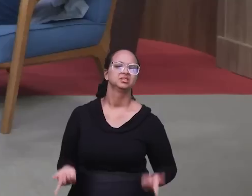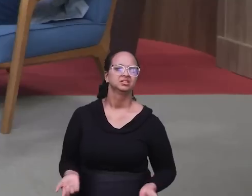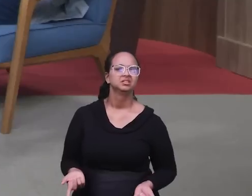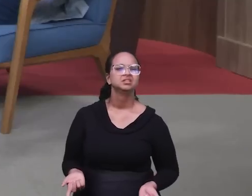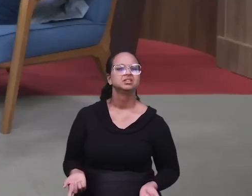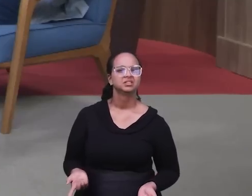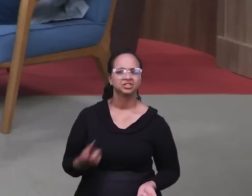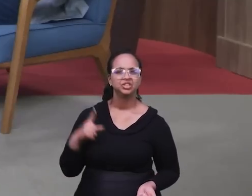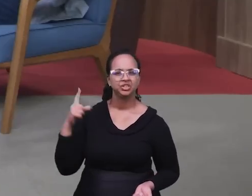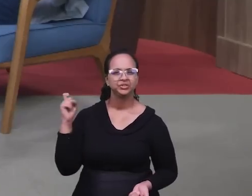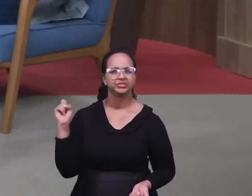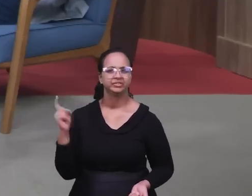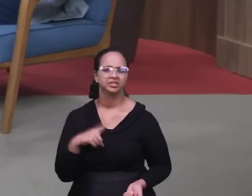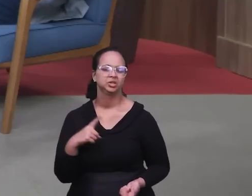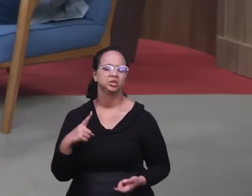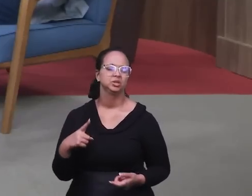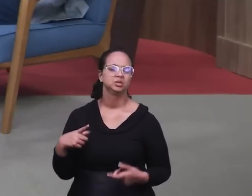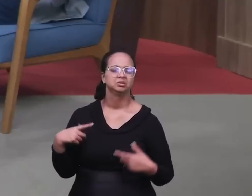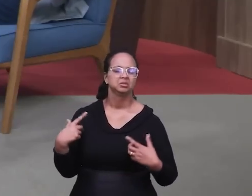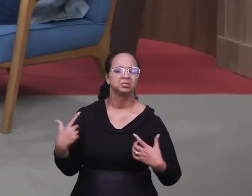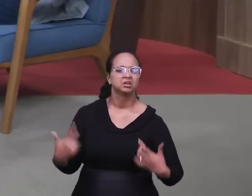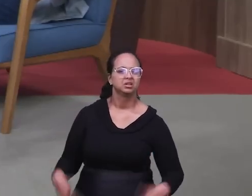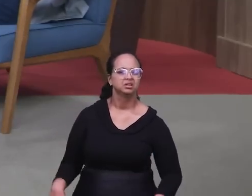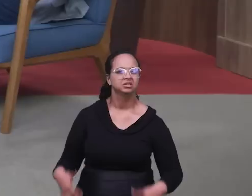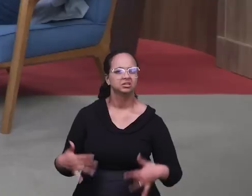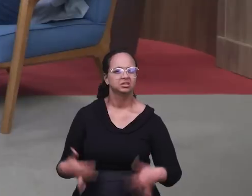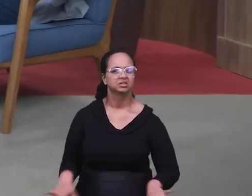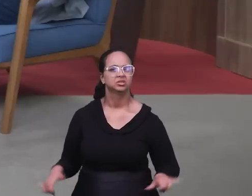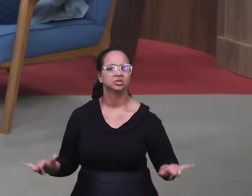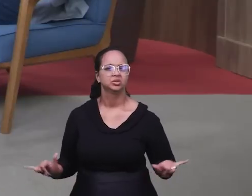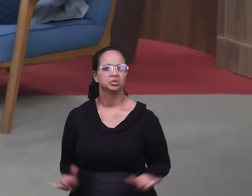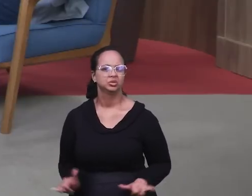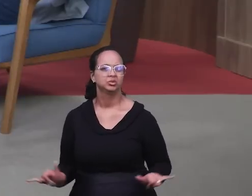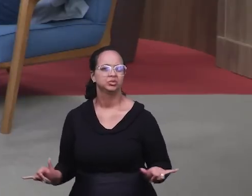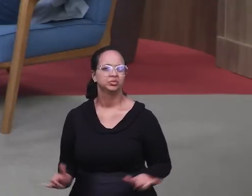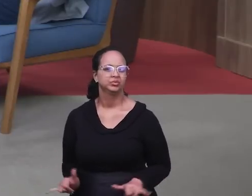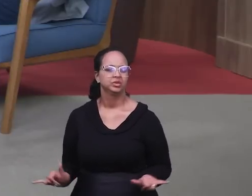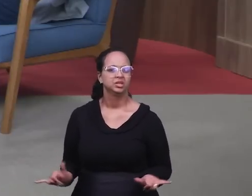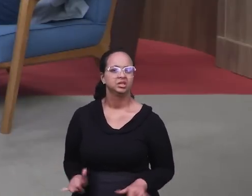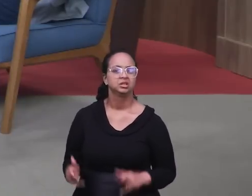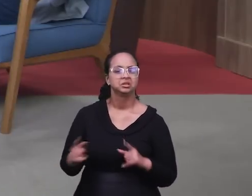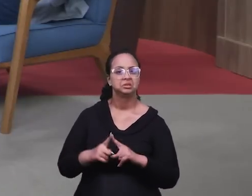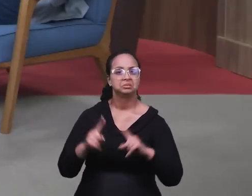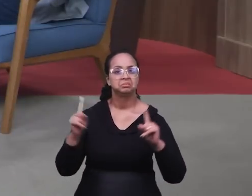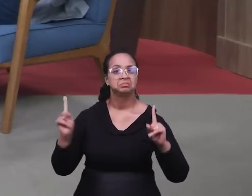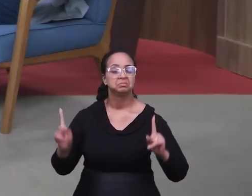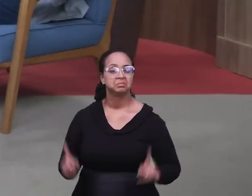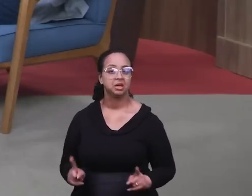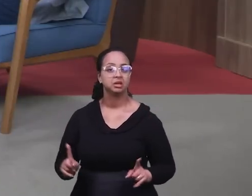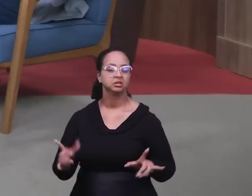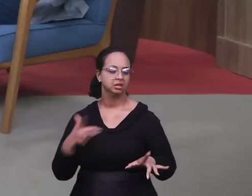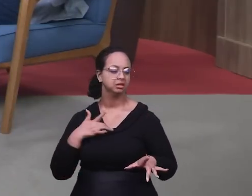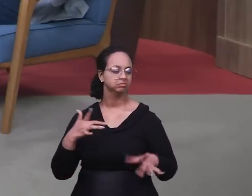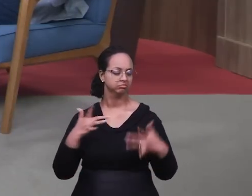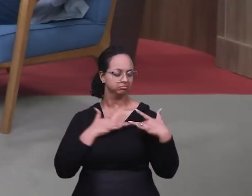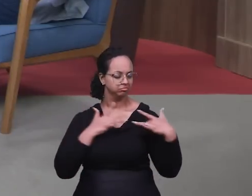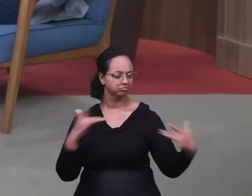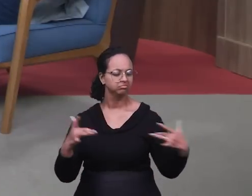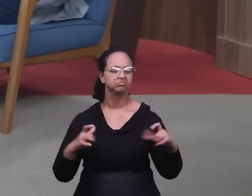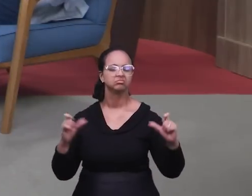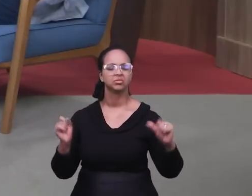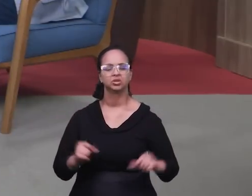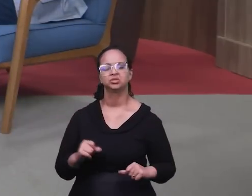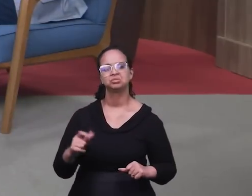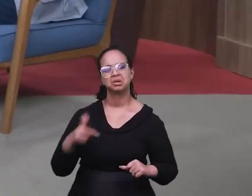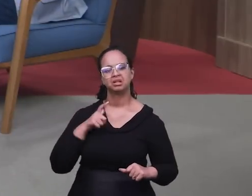porque sofrimento era uma coisa, esse tipo de vida era uma vida sofrida mesmo naquela época, mas sobretudo se permitiu